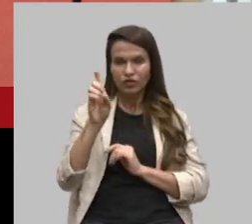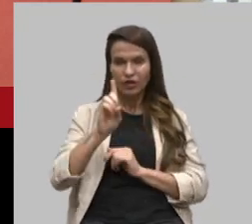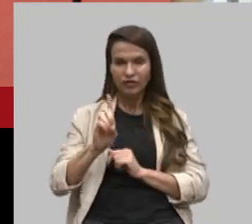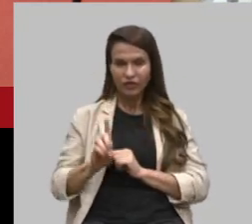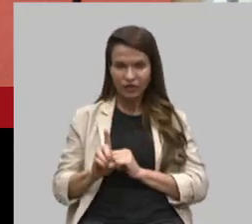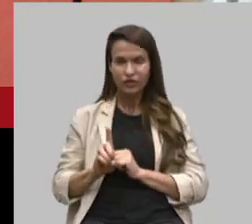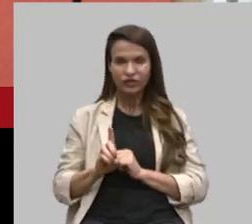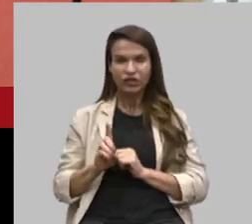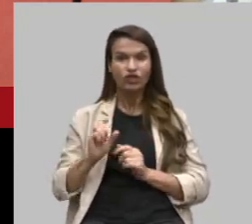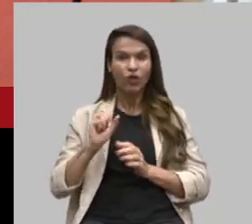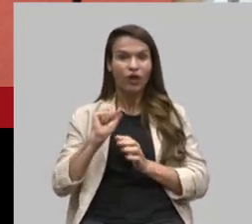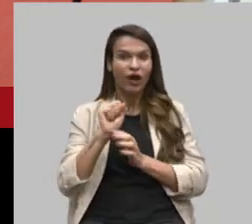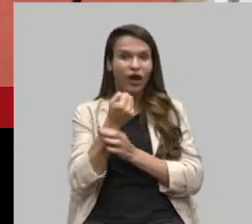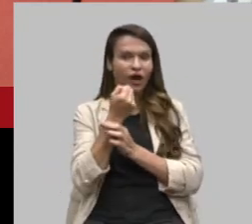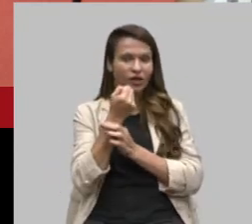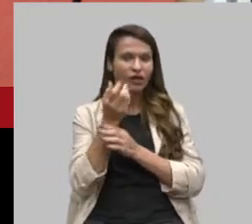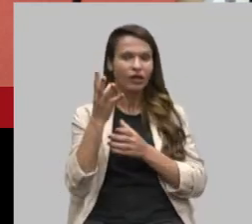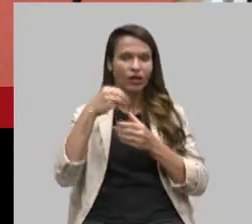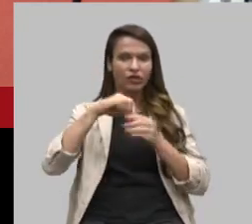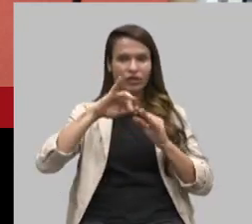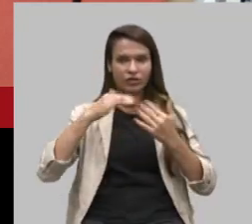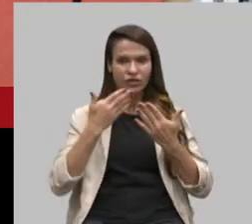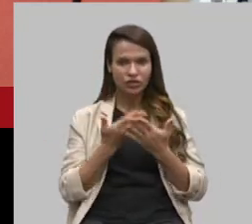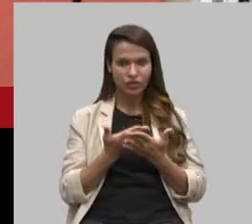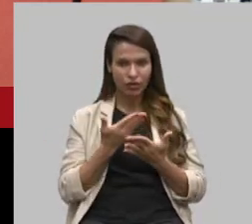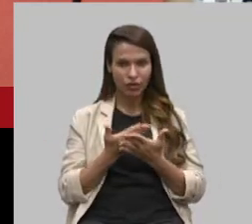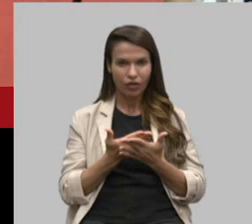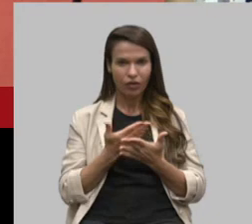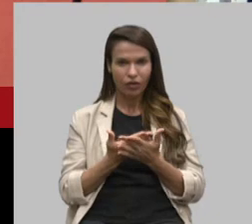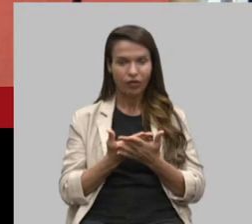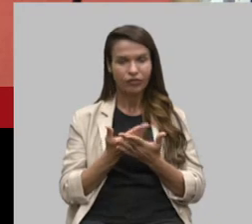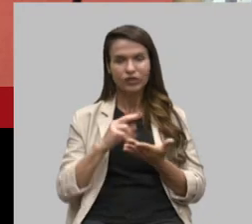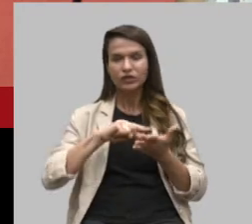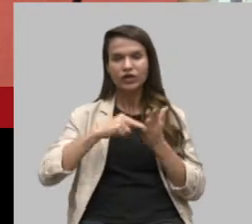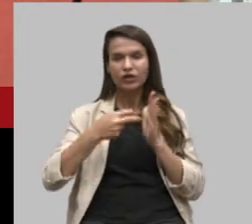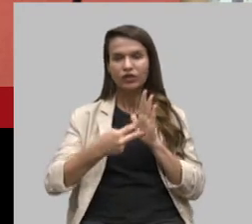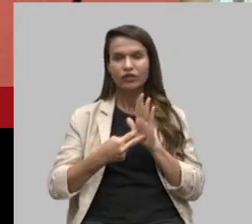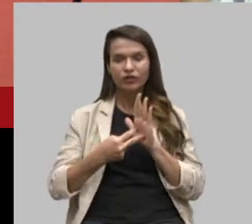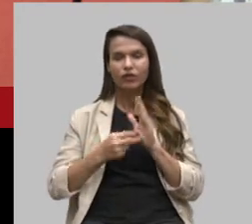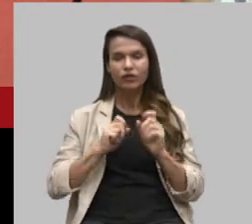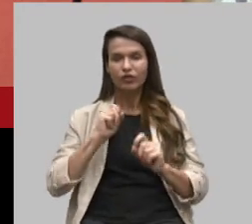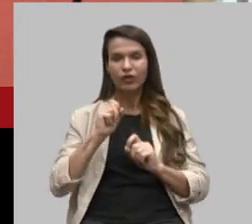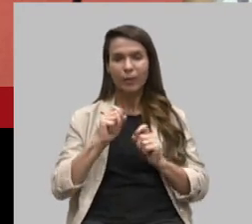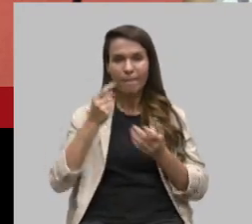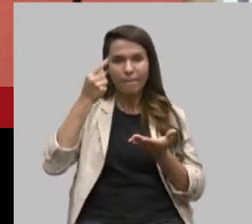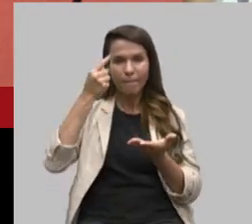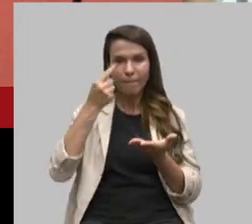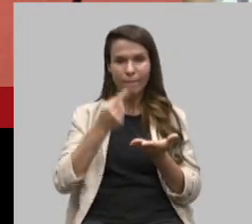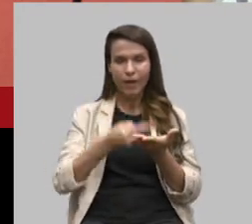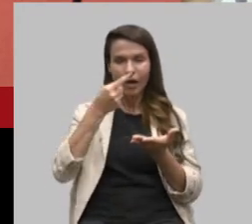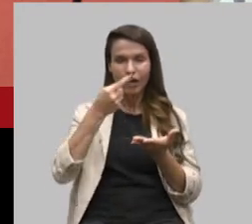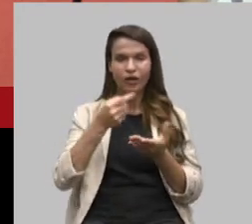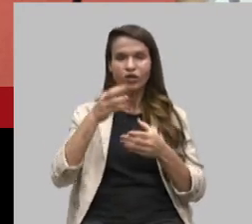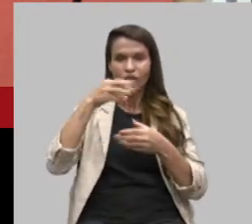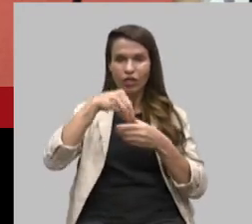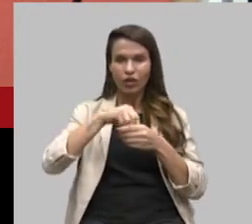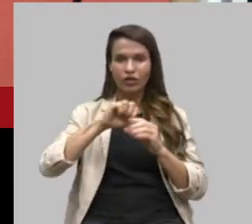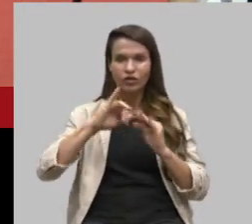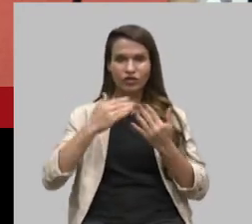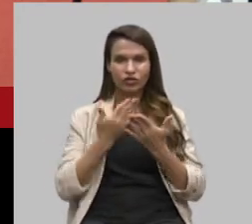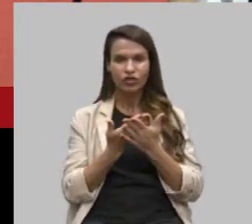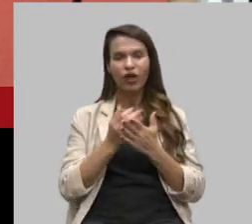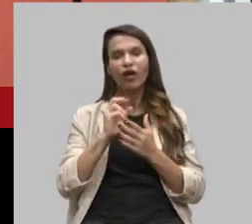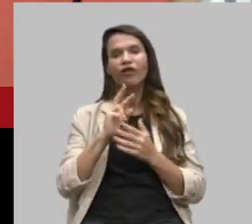seja garantido dentro das escolas ou seja a aplicação dentro dessas escolas vai garantir a